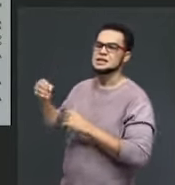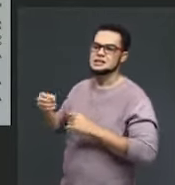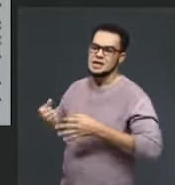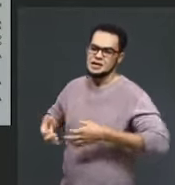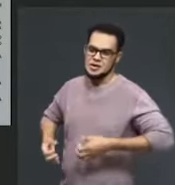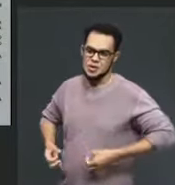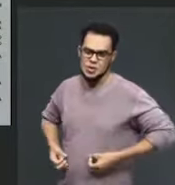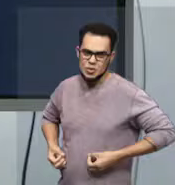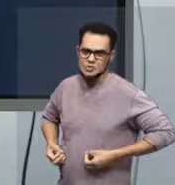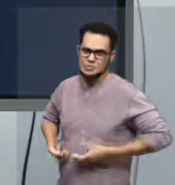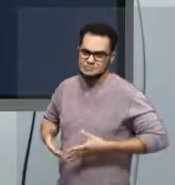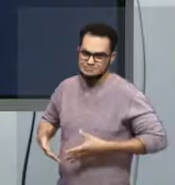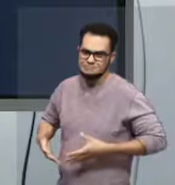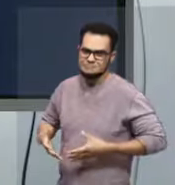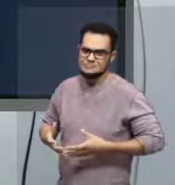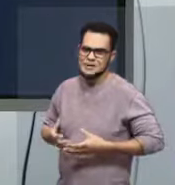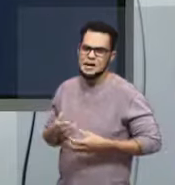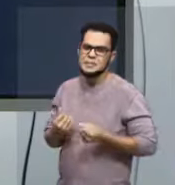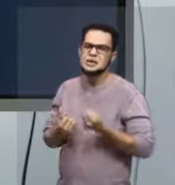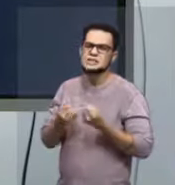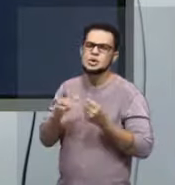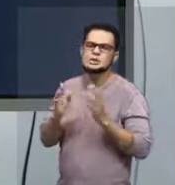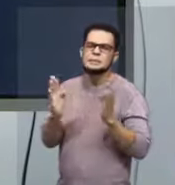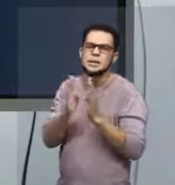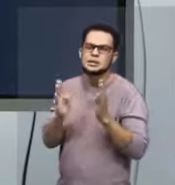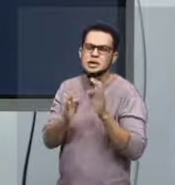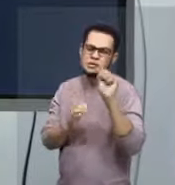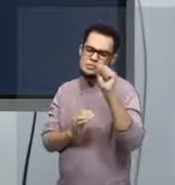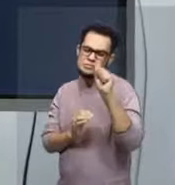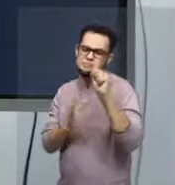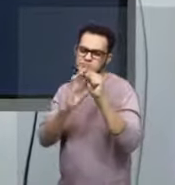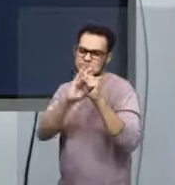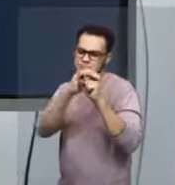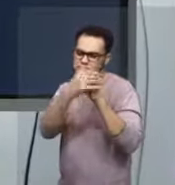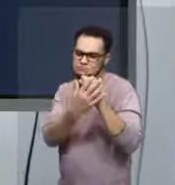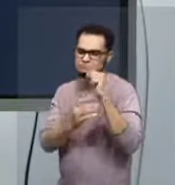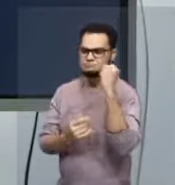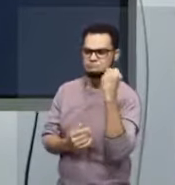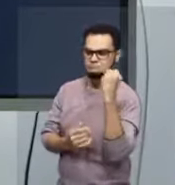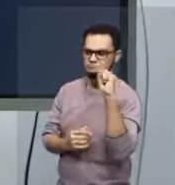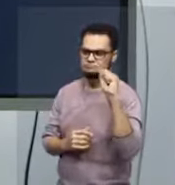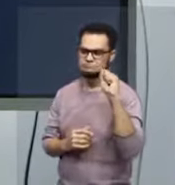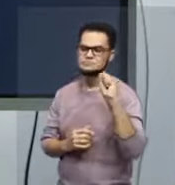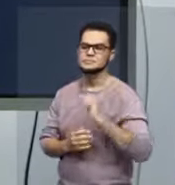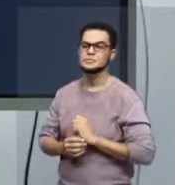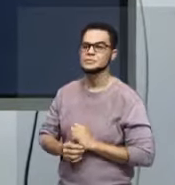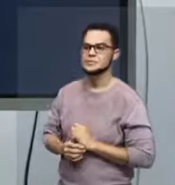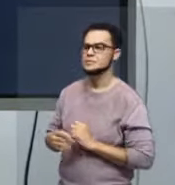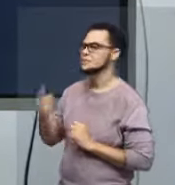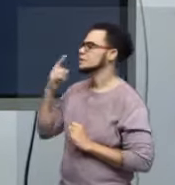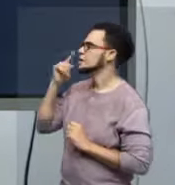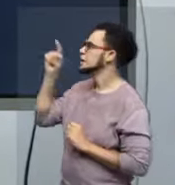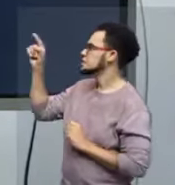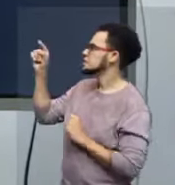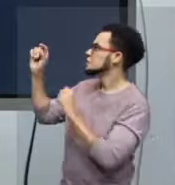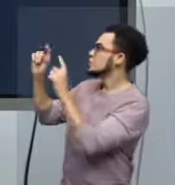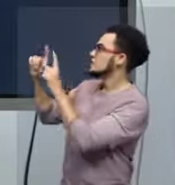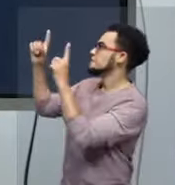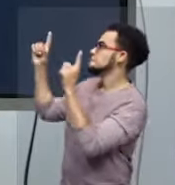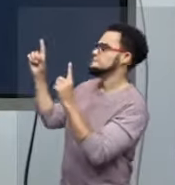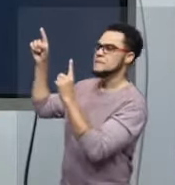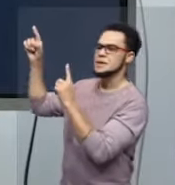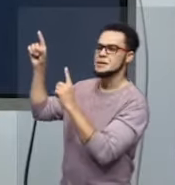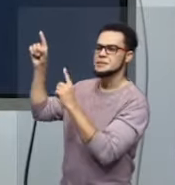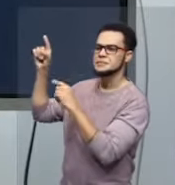gente? Mas ele é bem pequenininho, tamanho de uma pera, uma mãozinha, tá? Pequenininho, mas aqui ele está em tamanho maior para